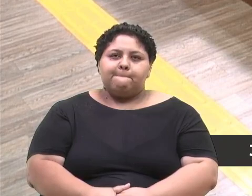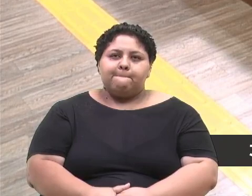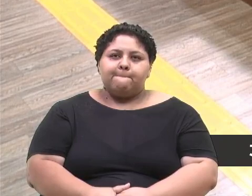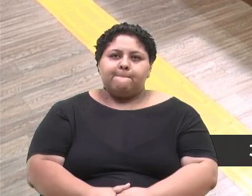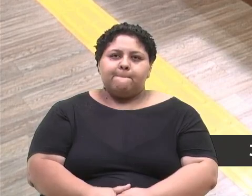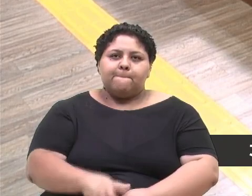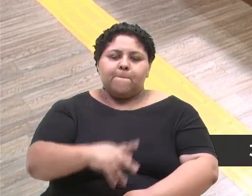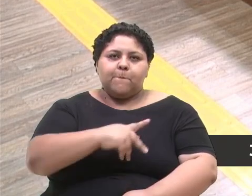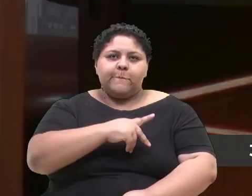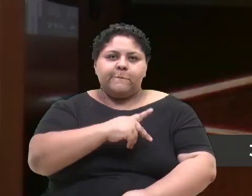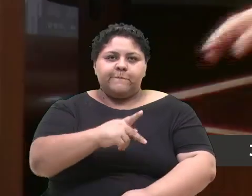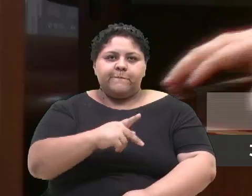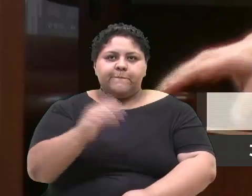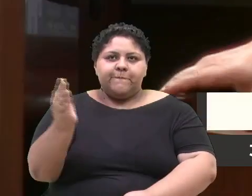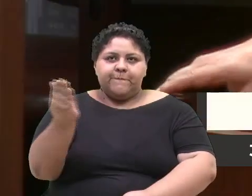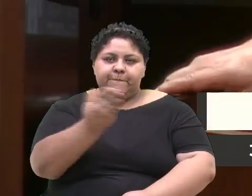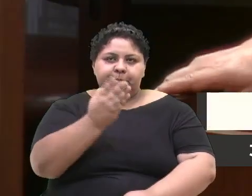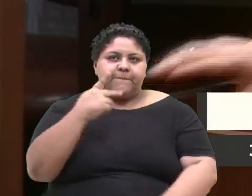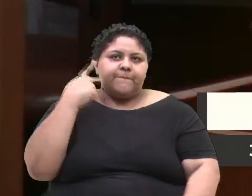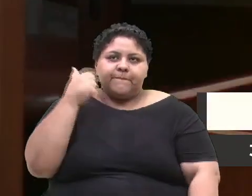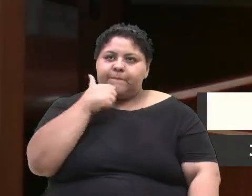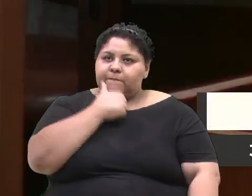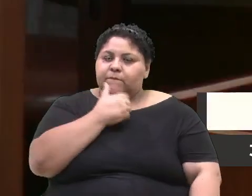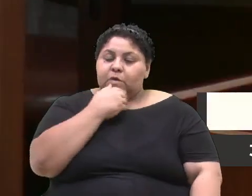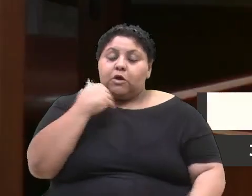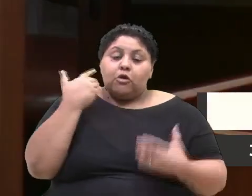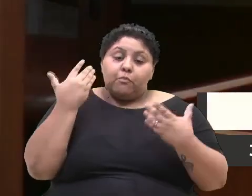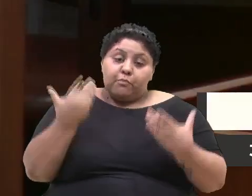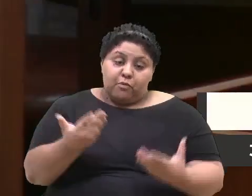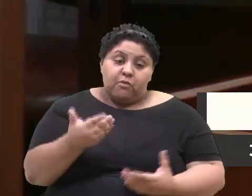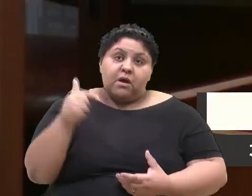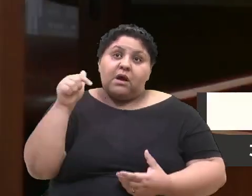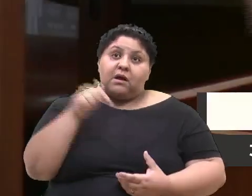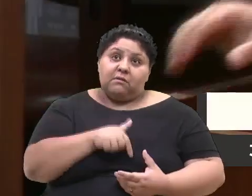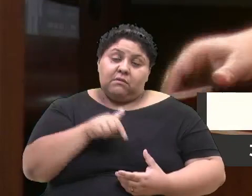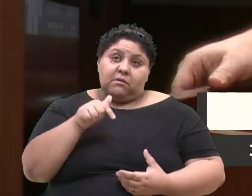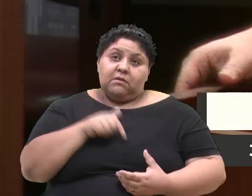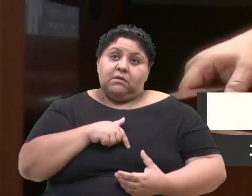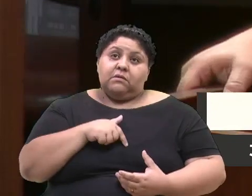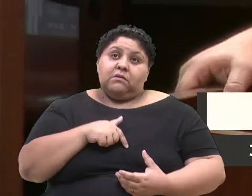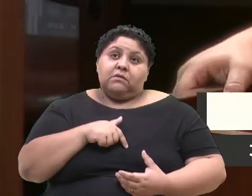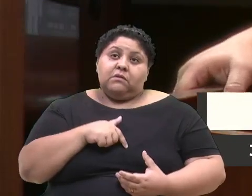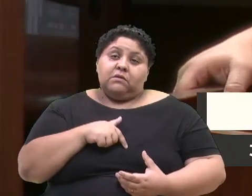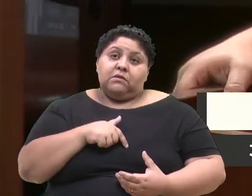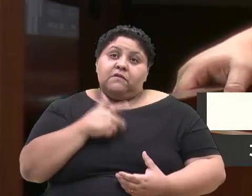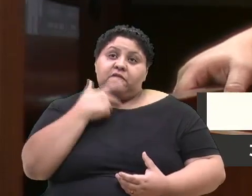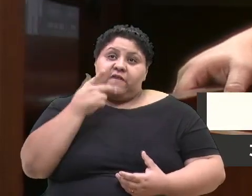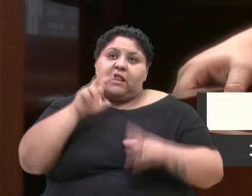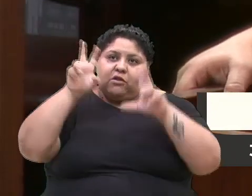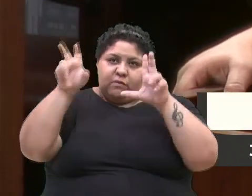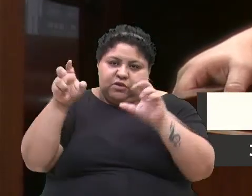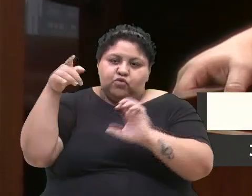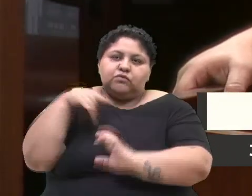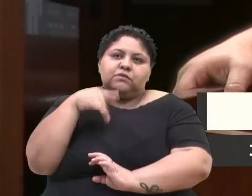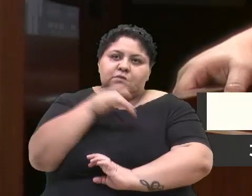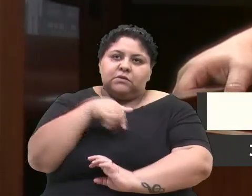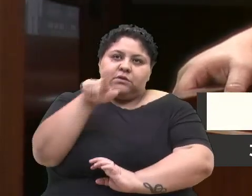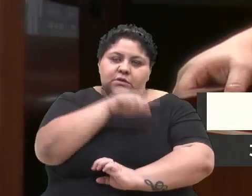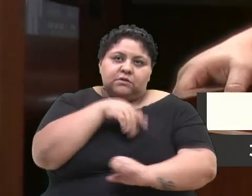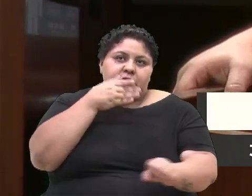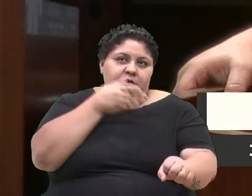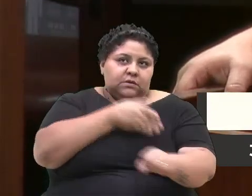Senhor presidente, senhoras e senhores vereadores, bom, já que foi puxado o assunto da saúde, a gente participou